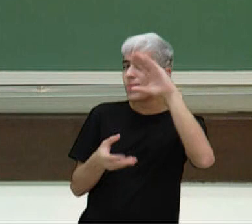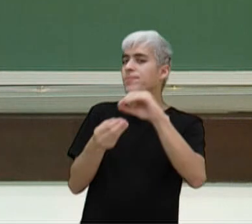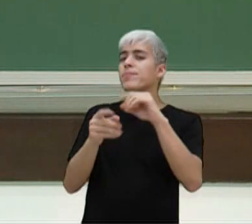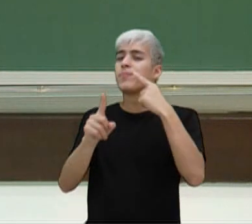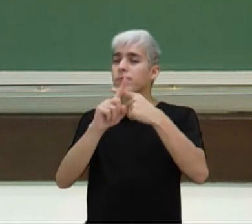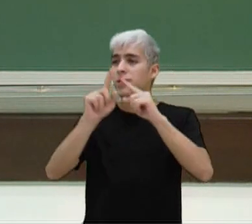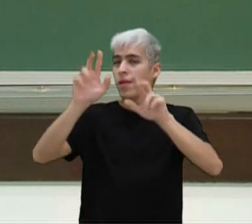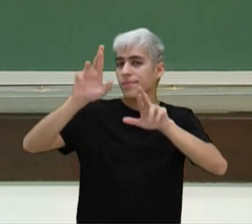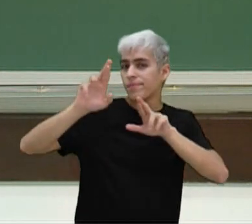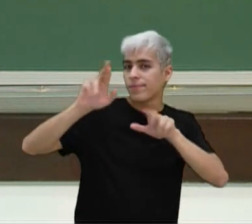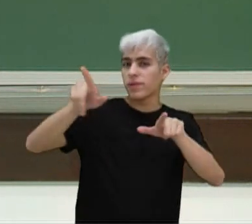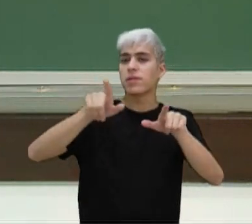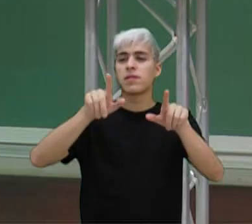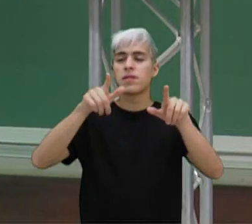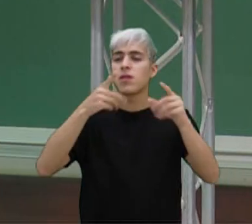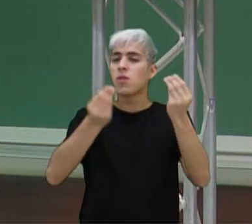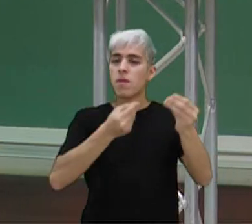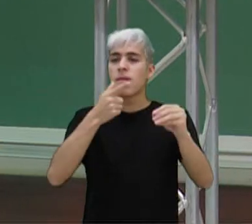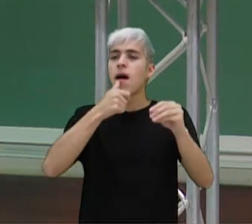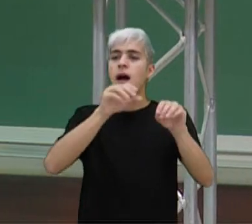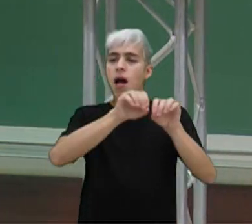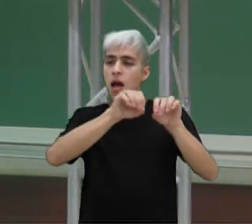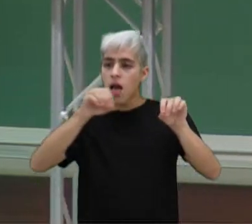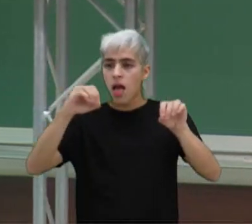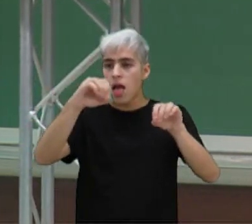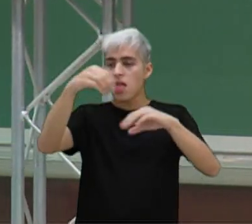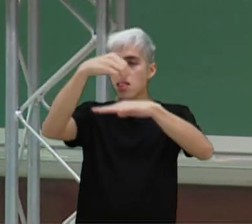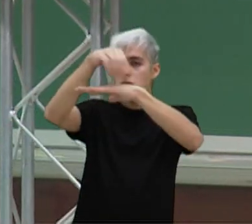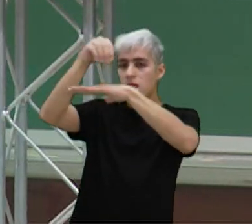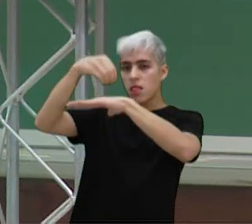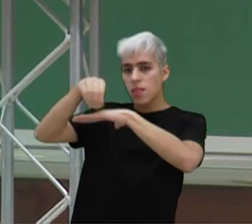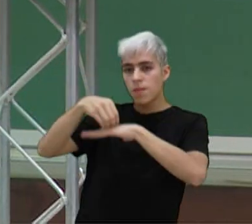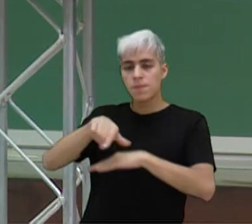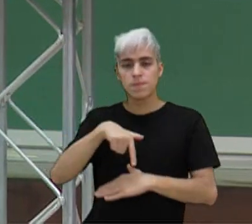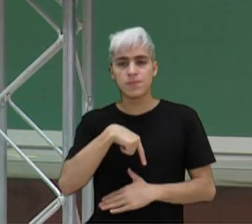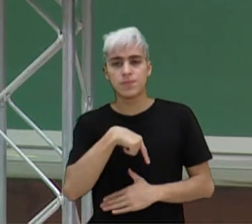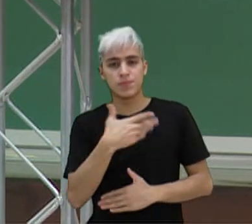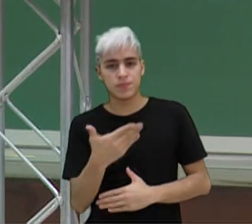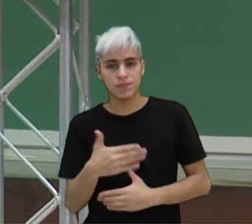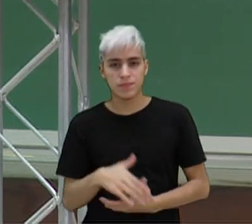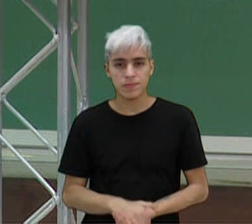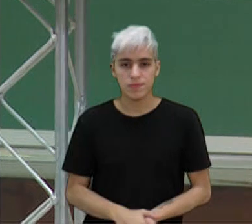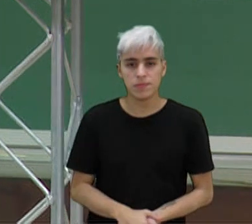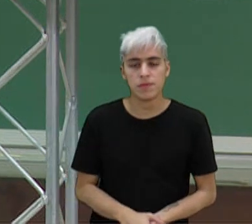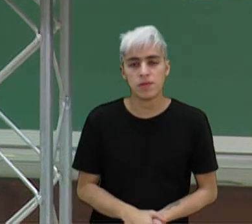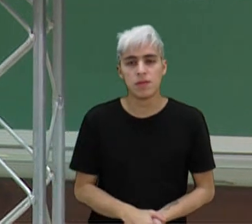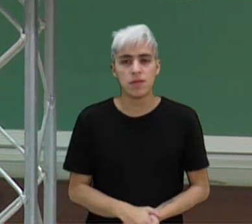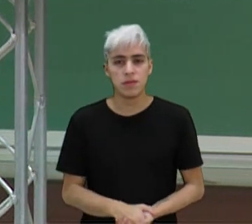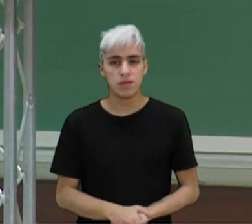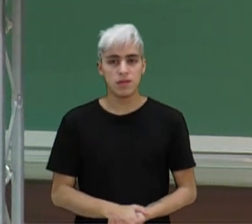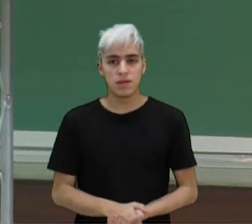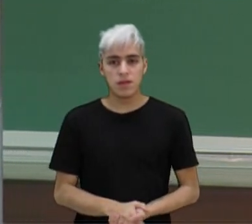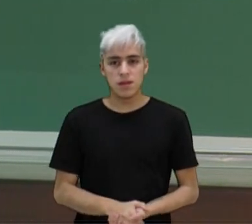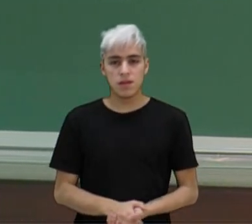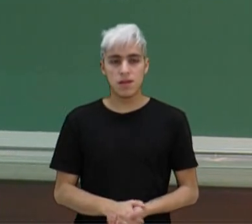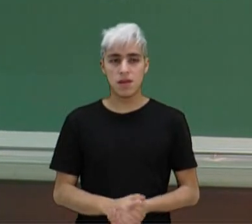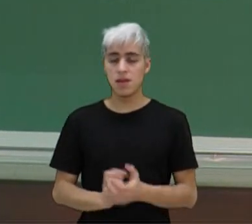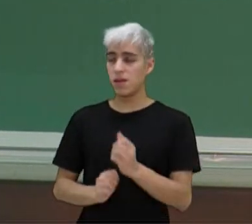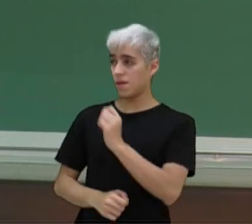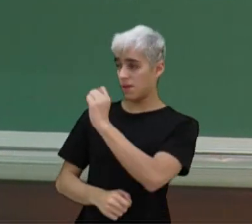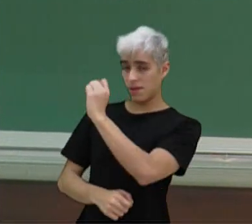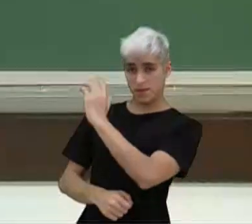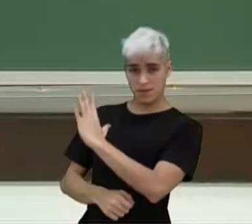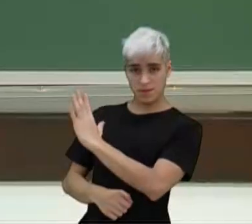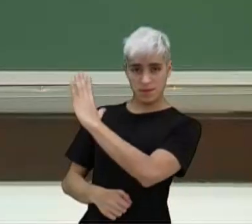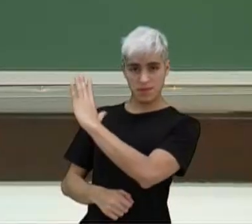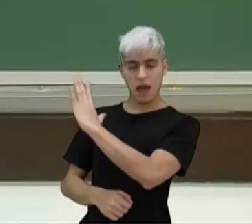essa distribuição da água tratada, certo? Então, diante desse esboço do mapa,